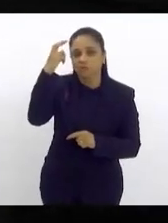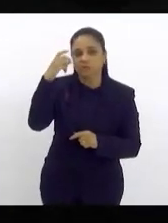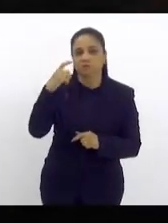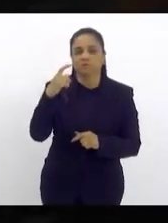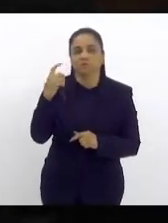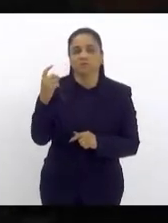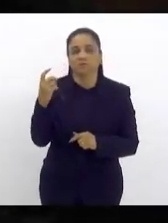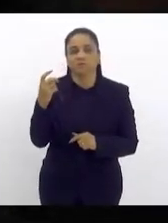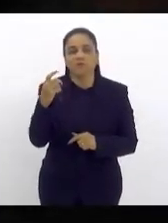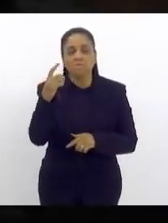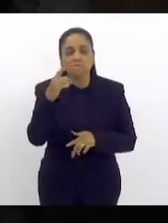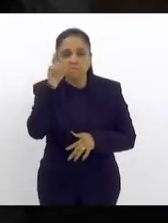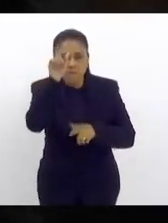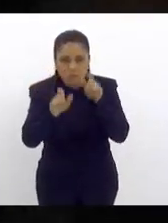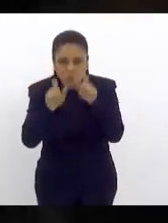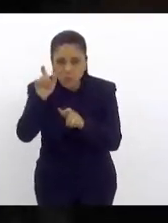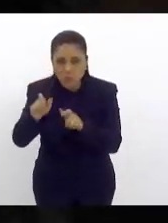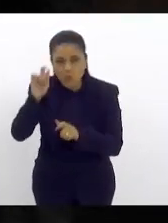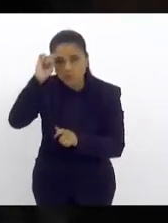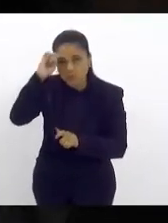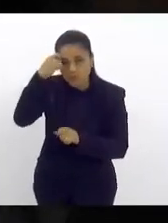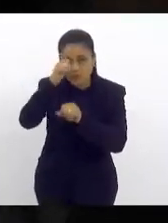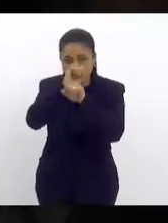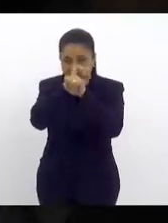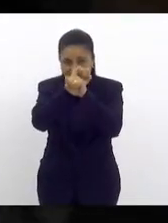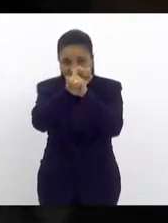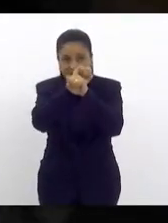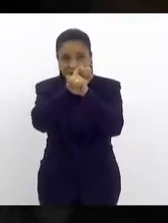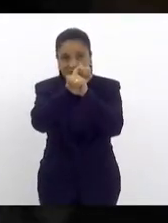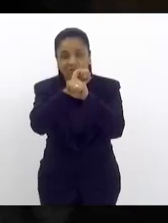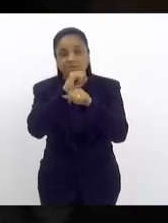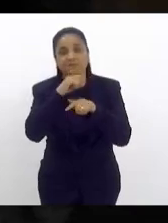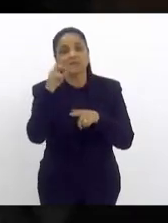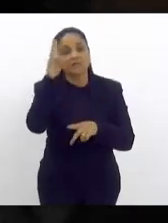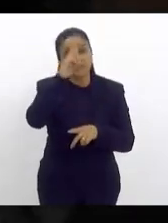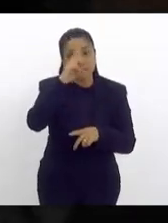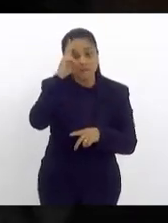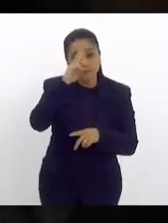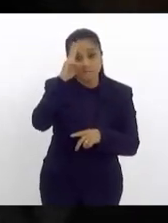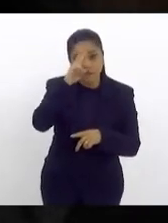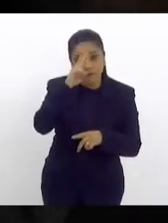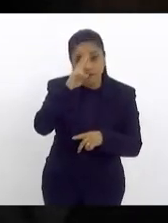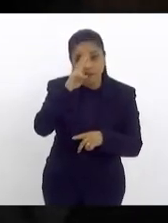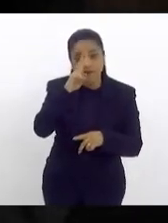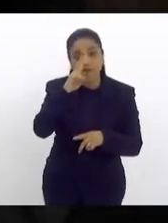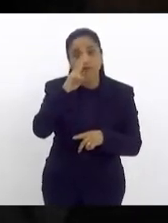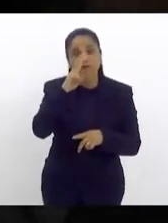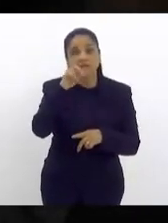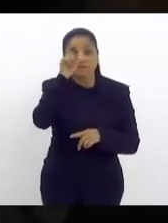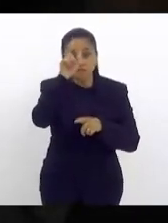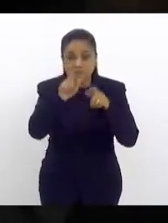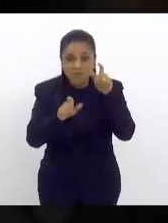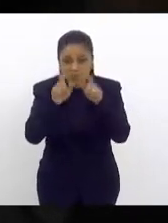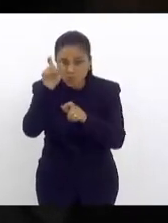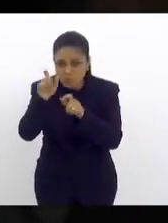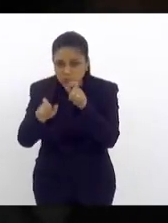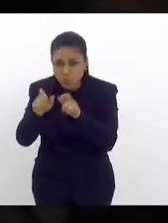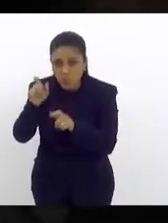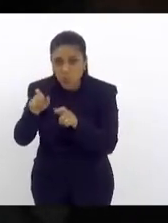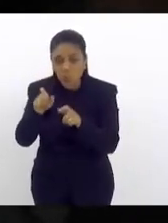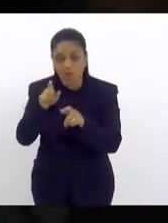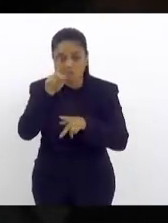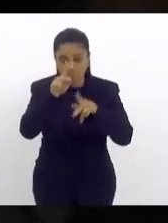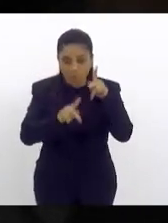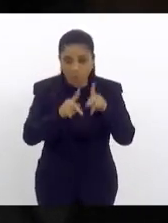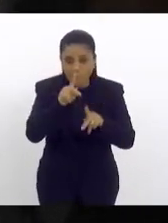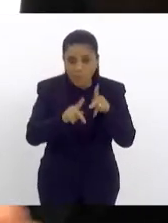pessoas negras que foram escravizadas e lembrando também que a forma como as pessoas negras povoaram